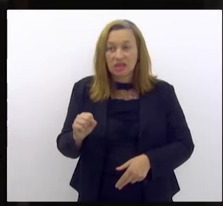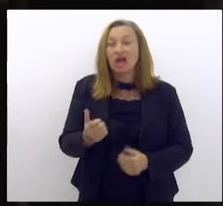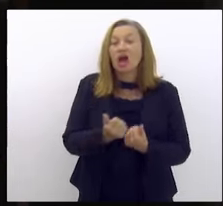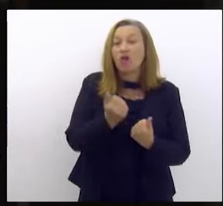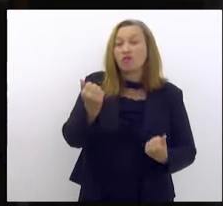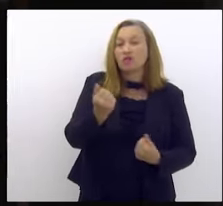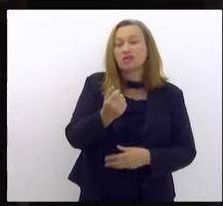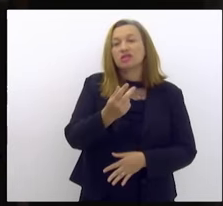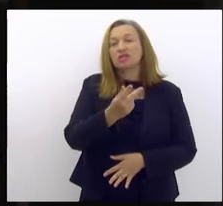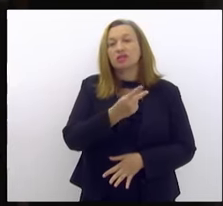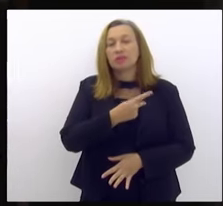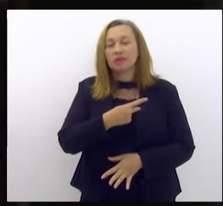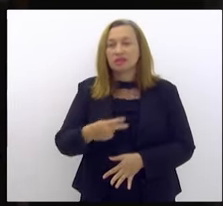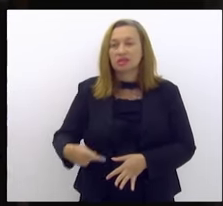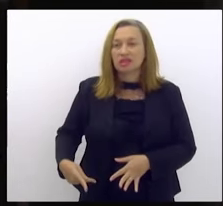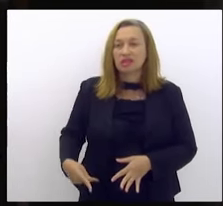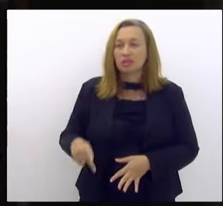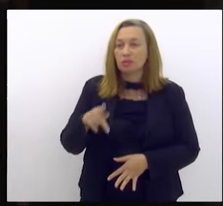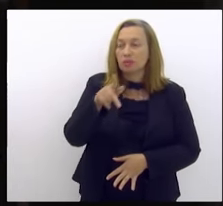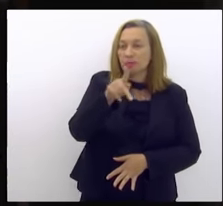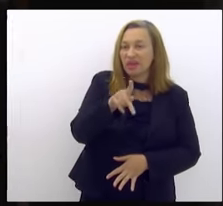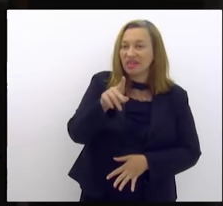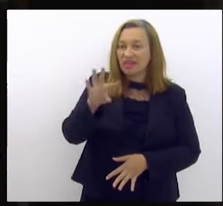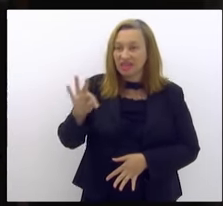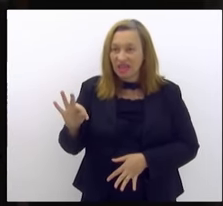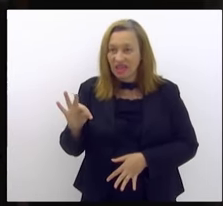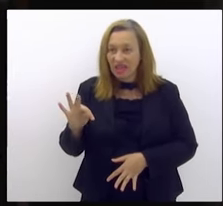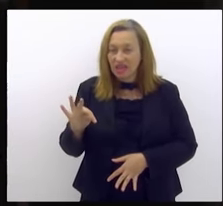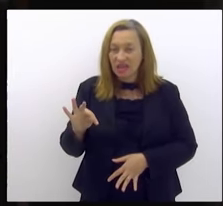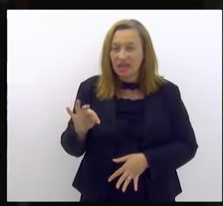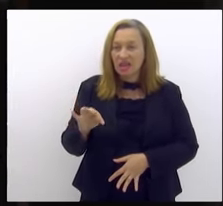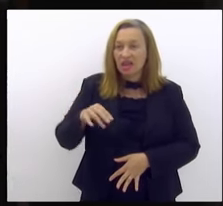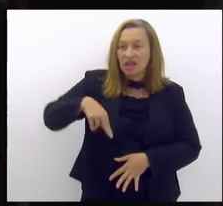aquela figura folclórica chamada Quaquá.